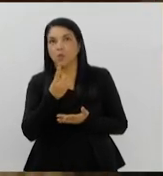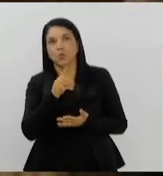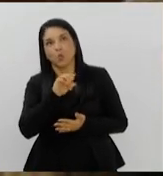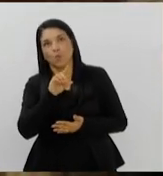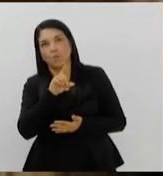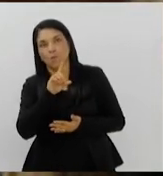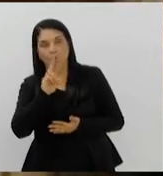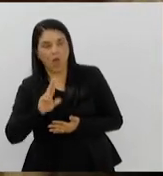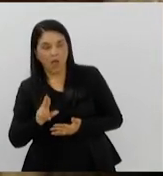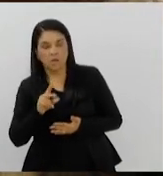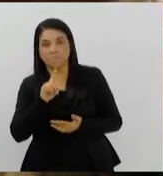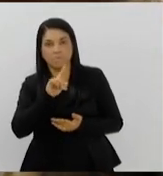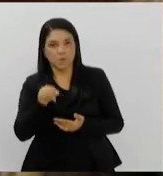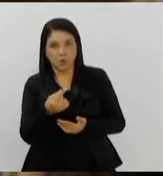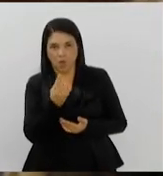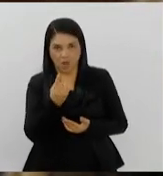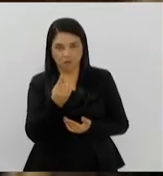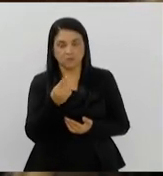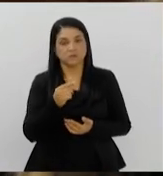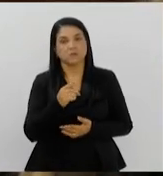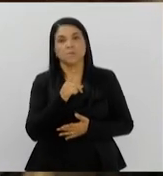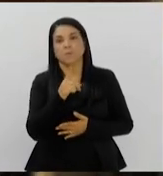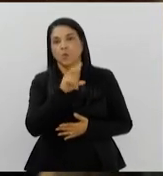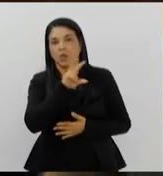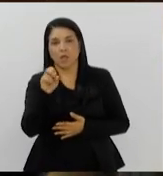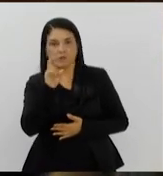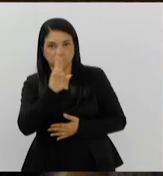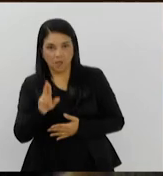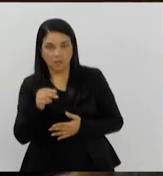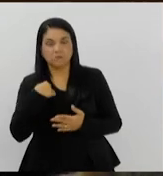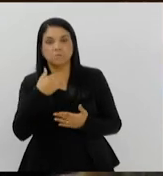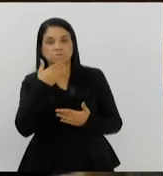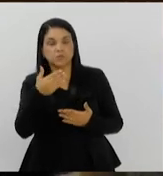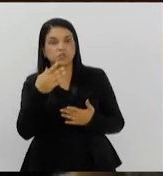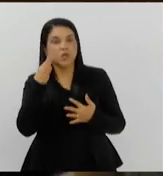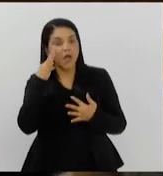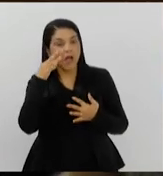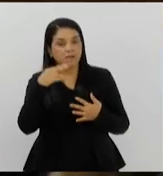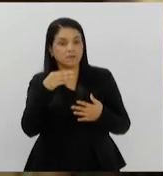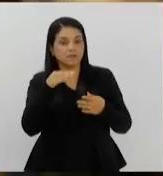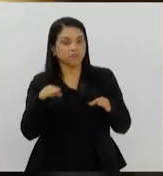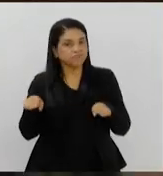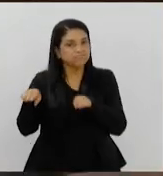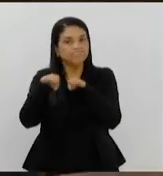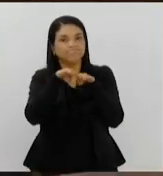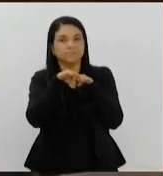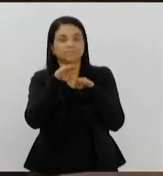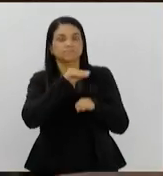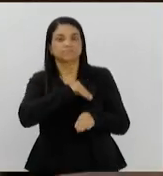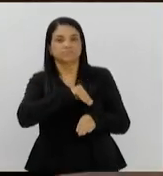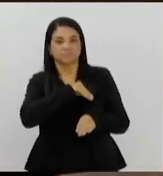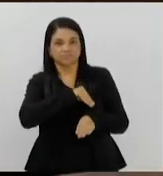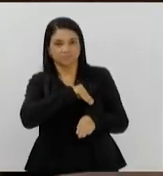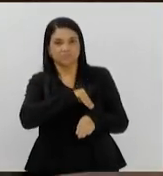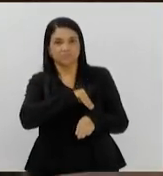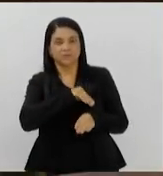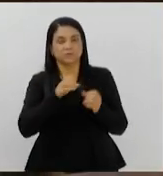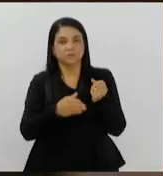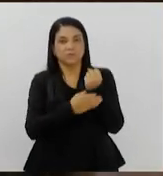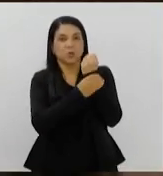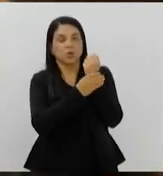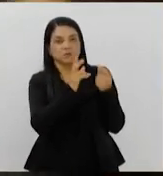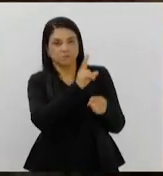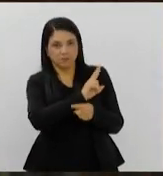R$ 1.500, e também pedir uma atenção melhor nessa igualdade de pagamento dos policiais militares no pagamento também do segurança